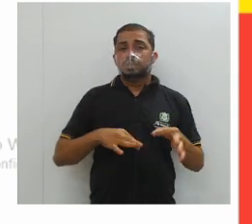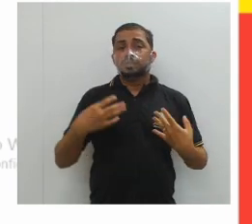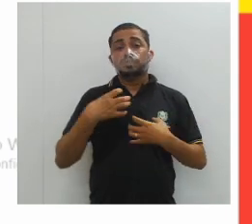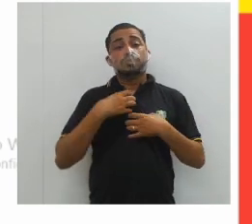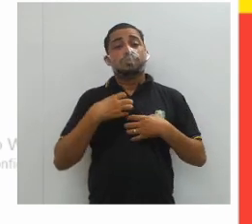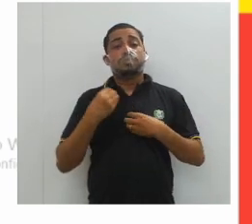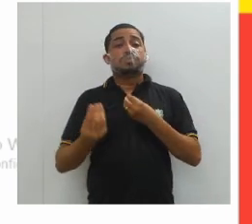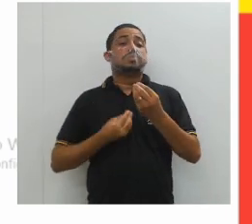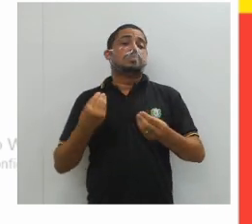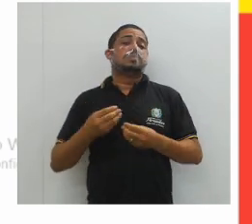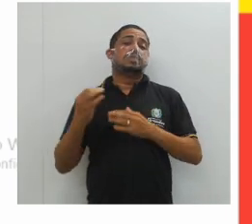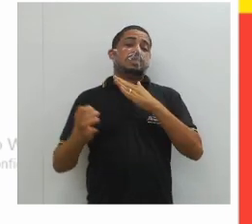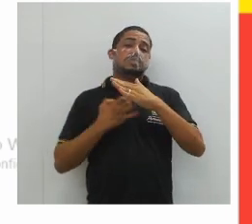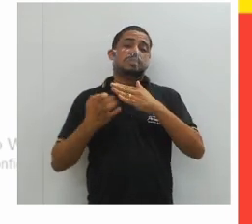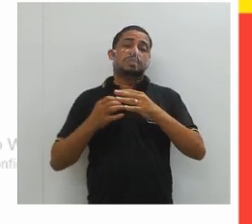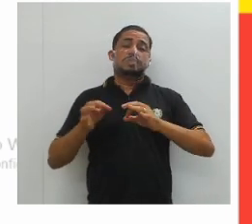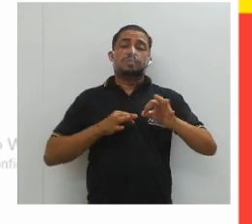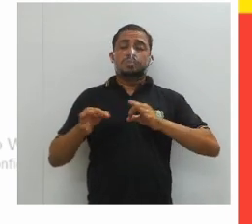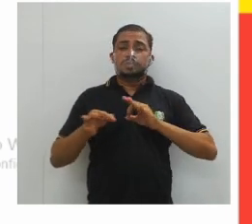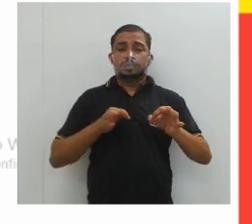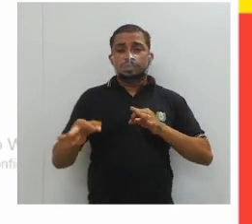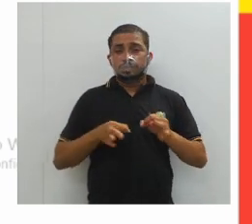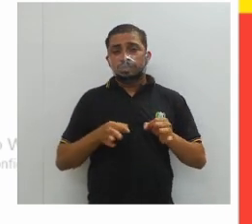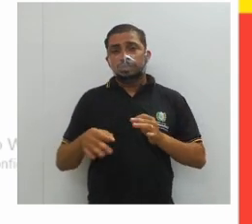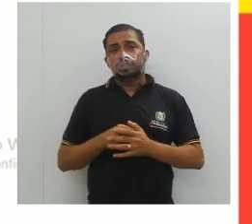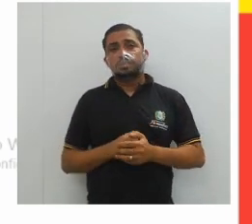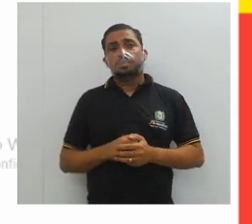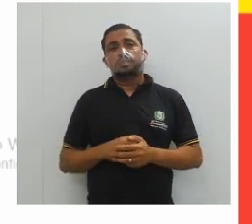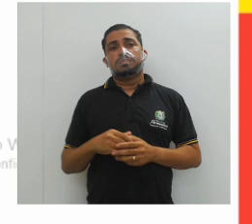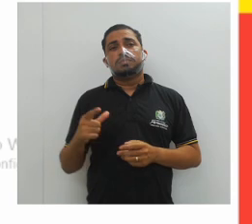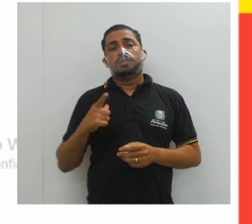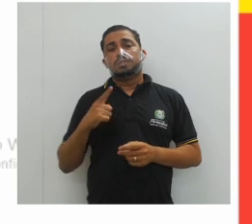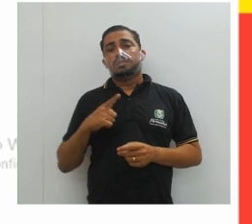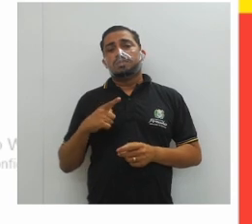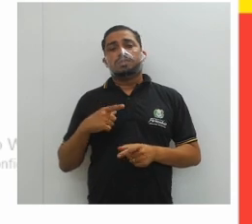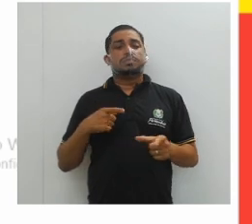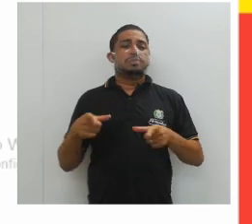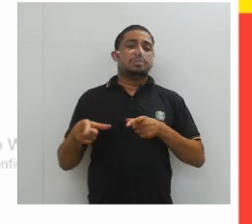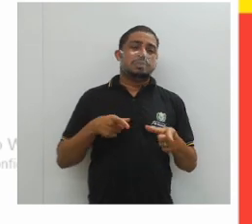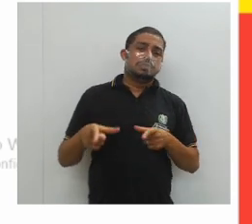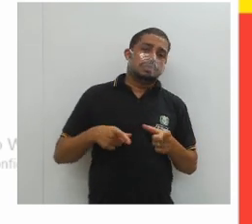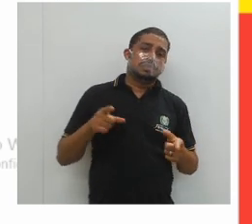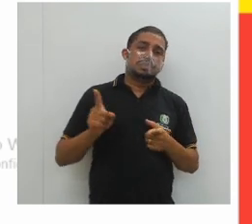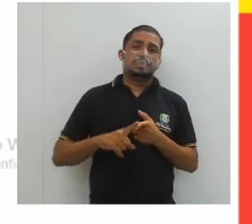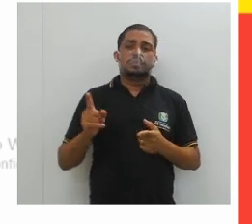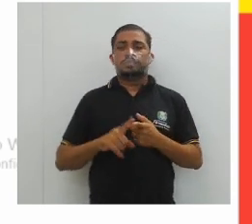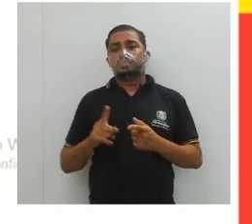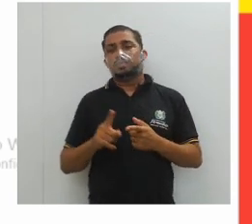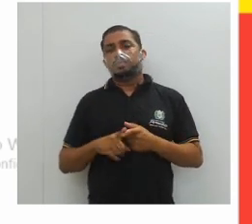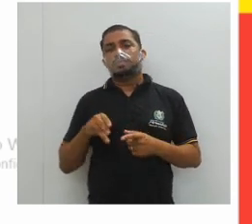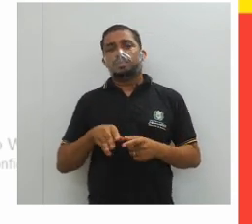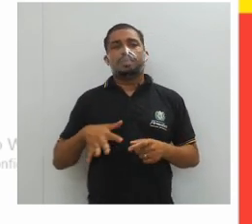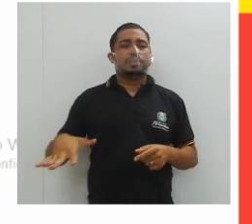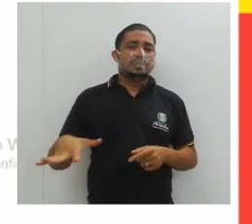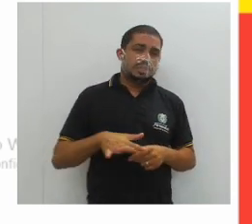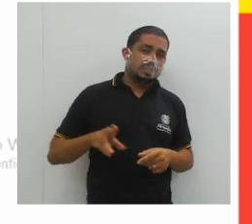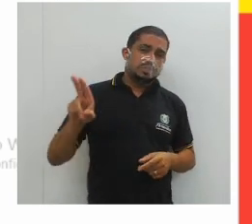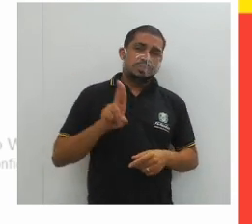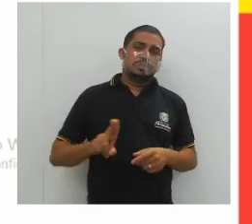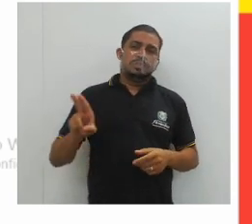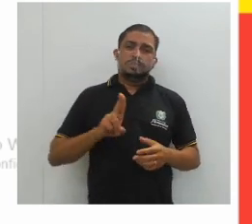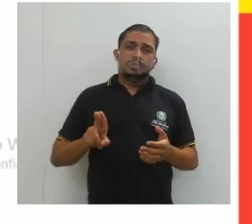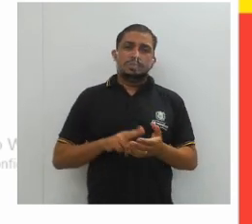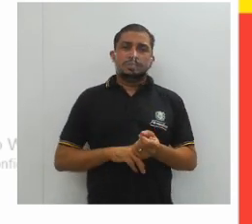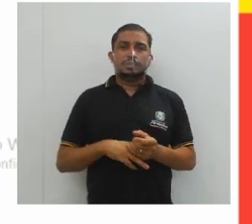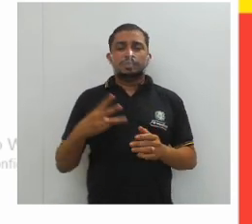como as empresas se organizaram para deter o comércio, para deter o seu mercado consumidor.